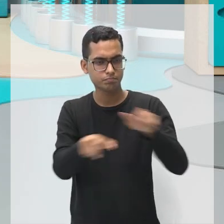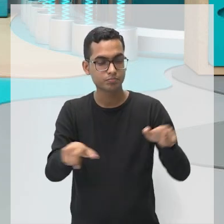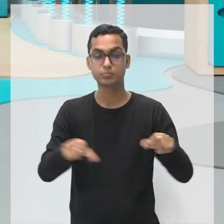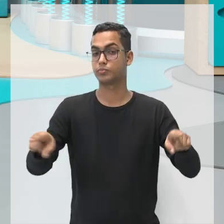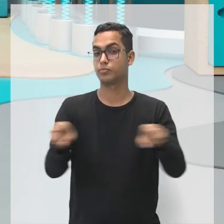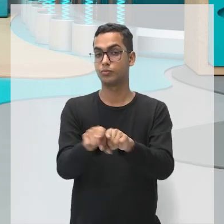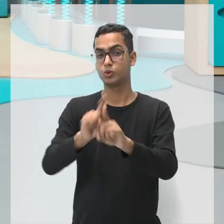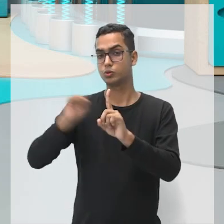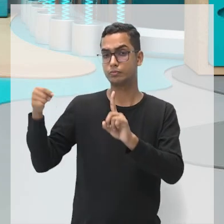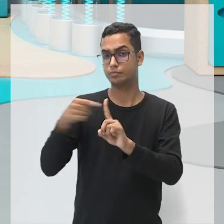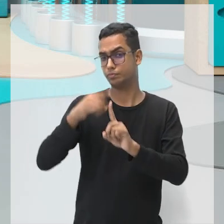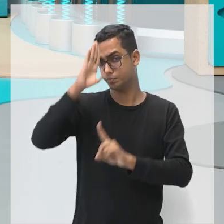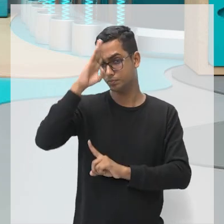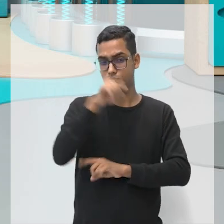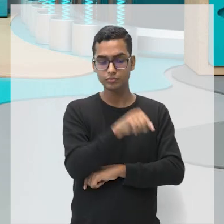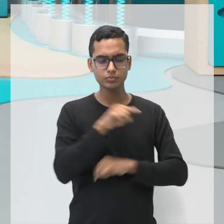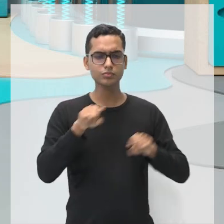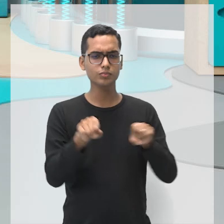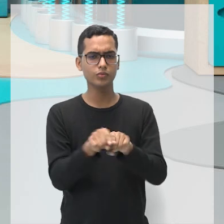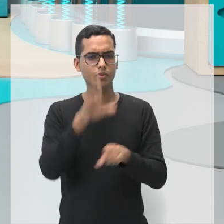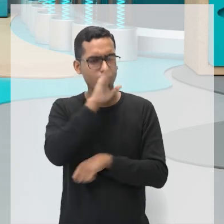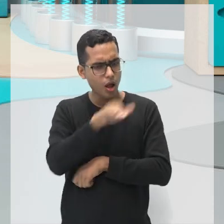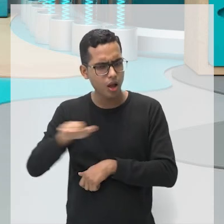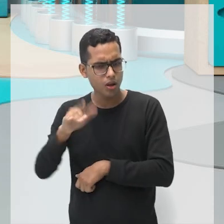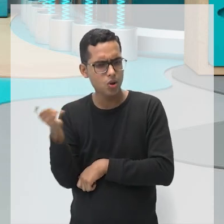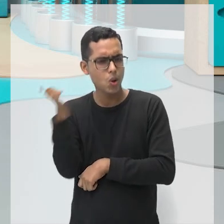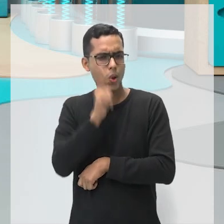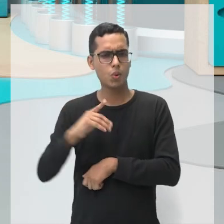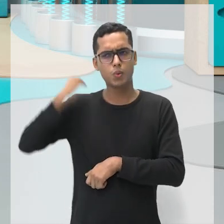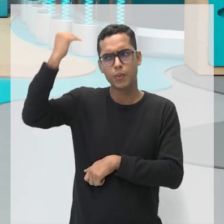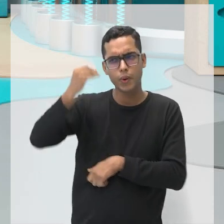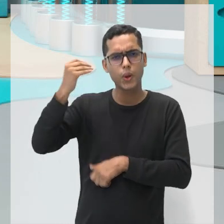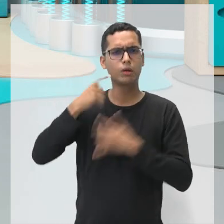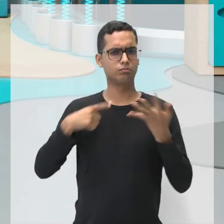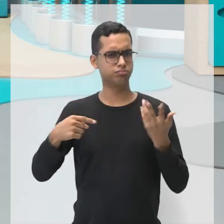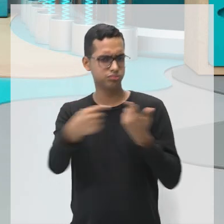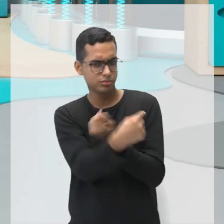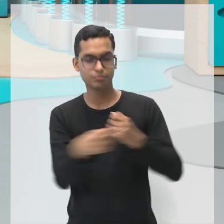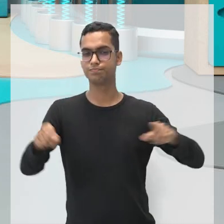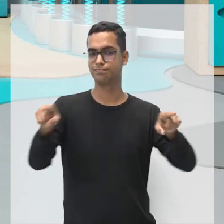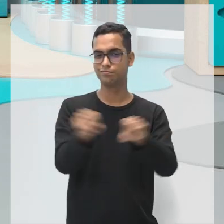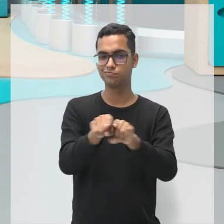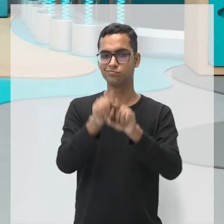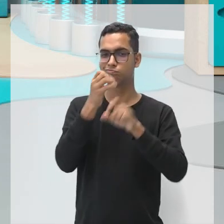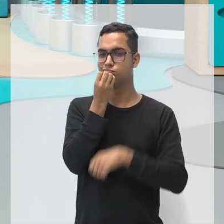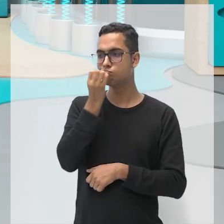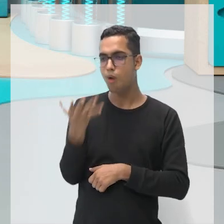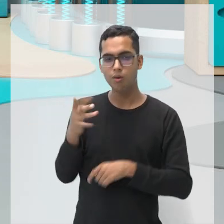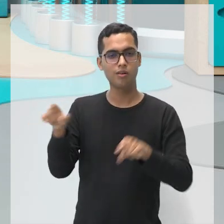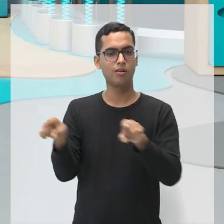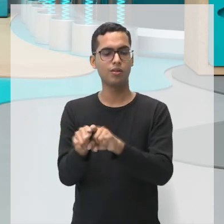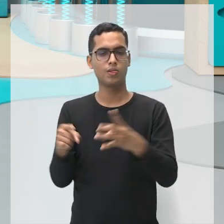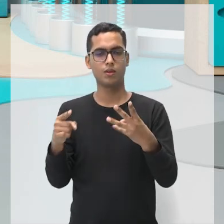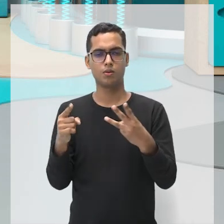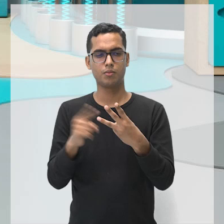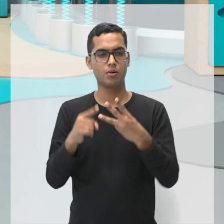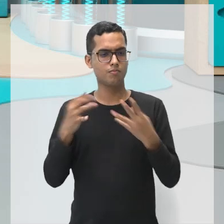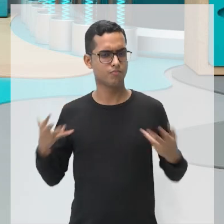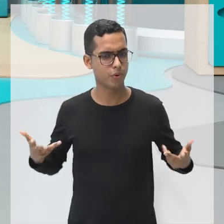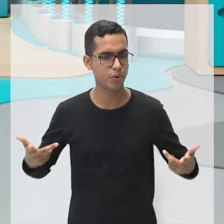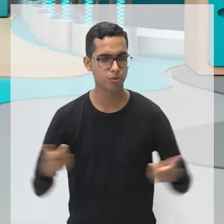é ser uma atividade que proporcione às crianças as condições ali de experiências variadas, positivas e